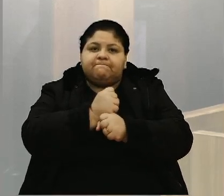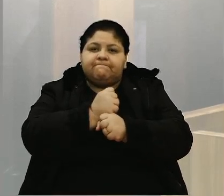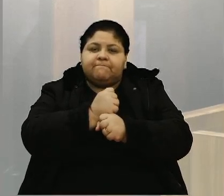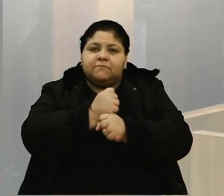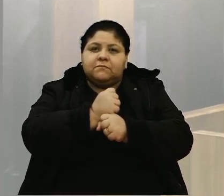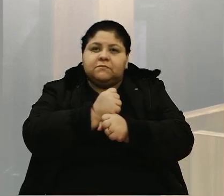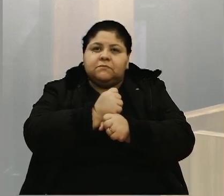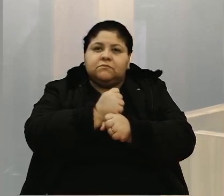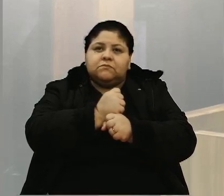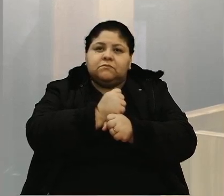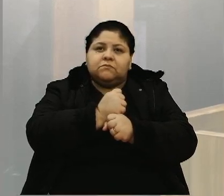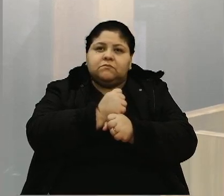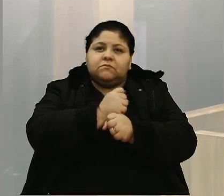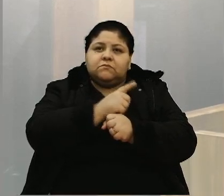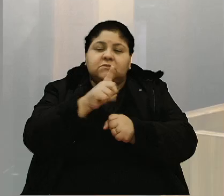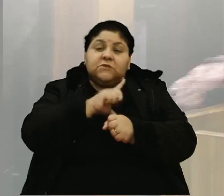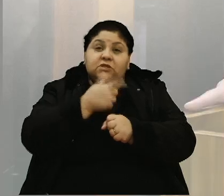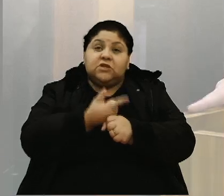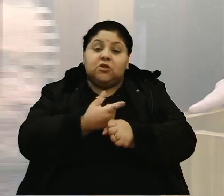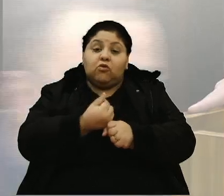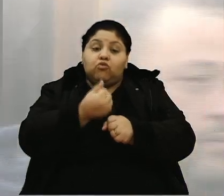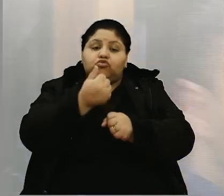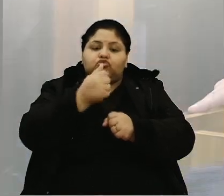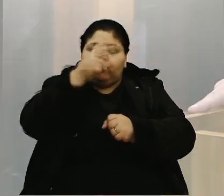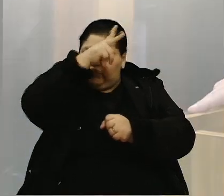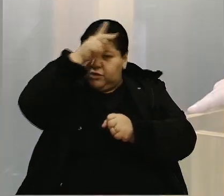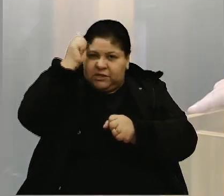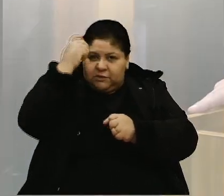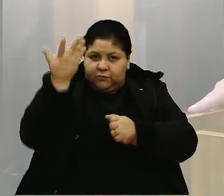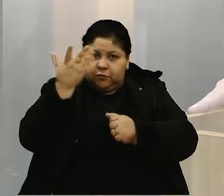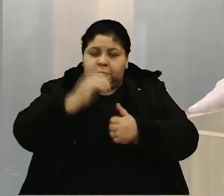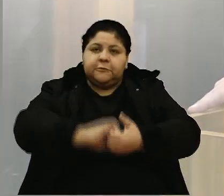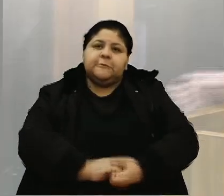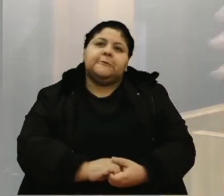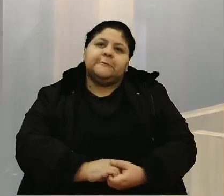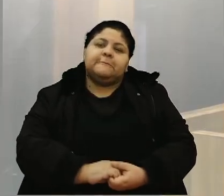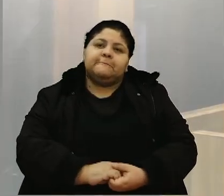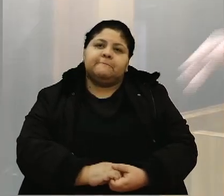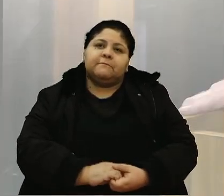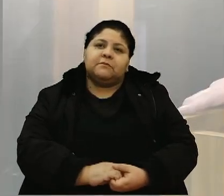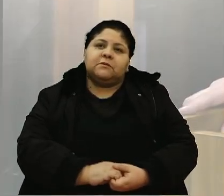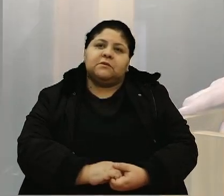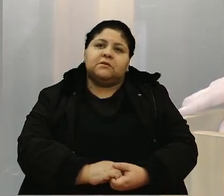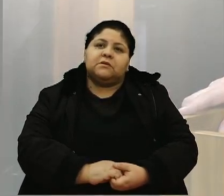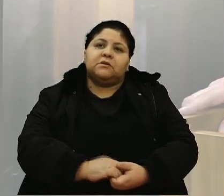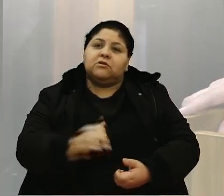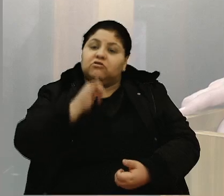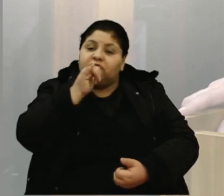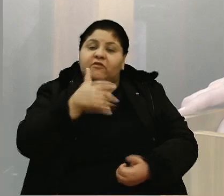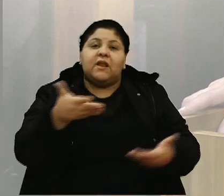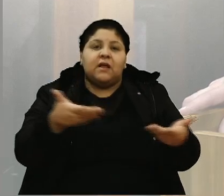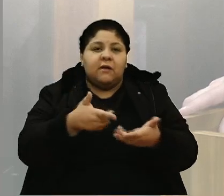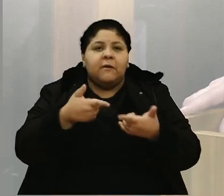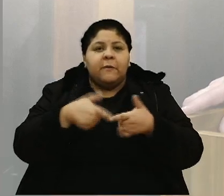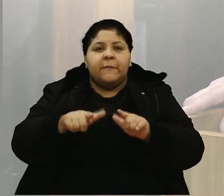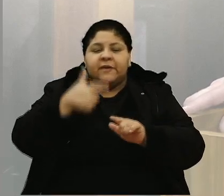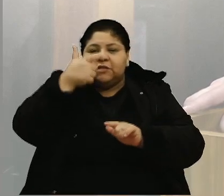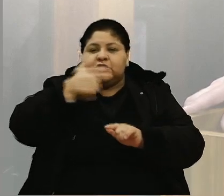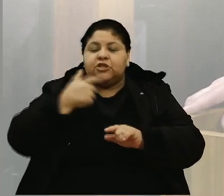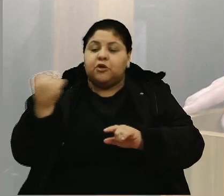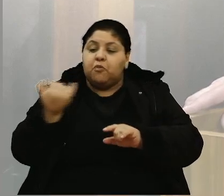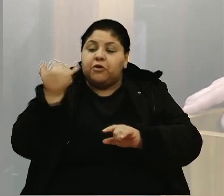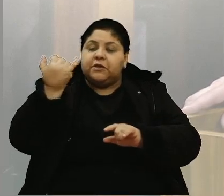saiam sem ter custo para o município. Então, eu nem ia pegar o grande expediente hoje, mas eu achei oportuno botar o